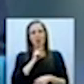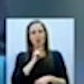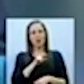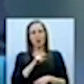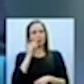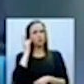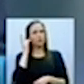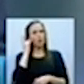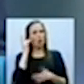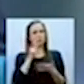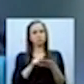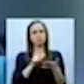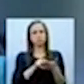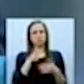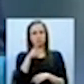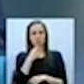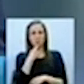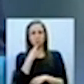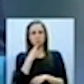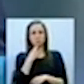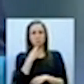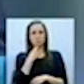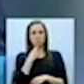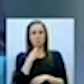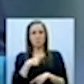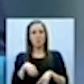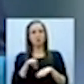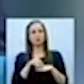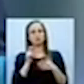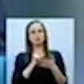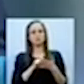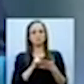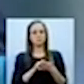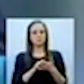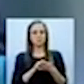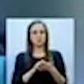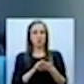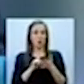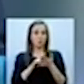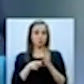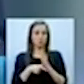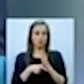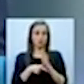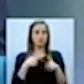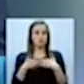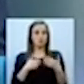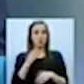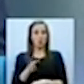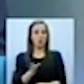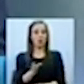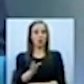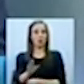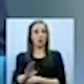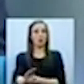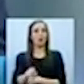telefone, apontar com uma câmara e perceber mais do que está ali escrito. É um projeto já em curso. Não será